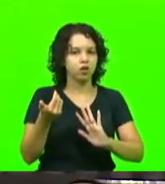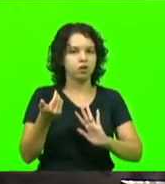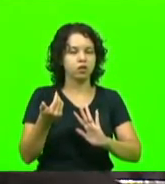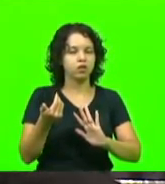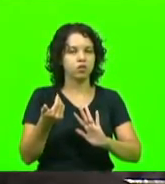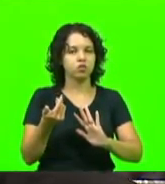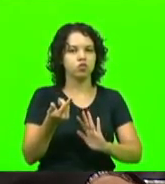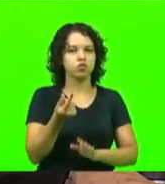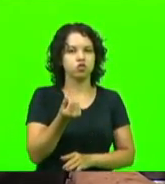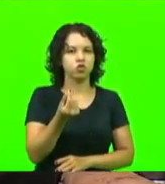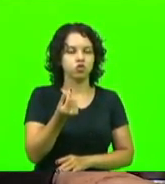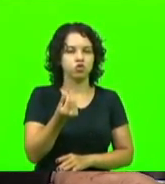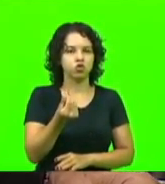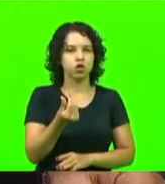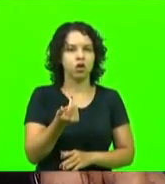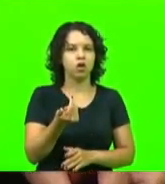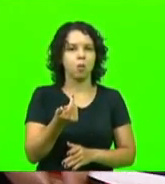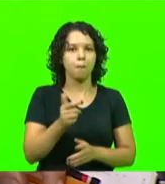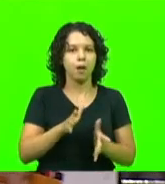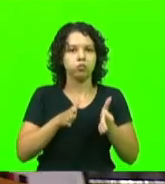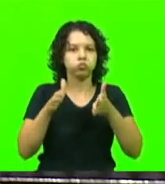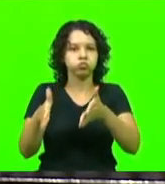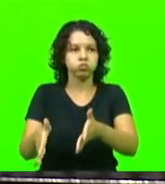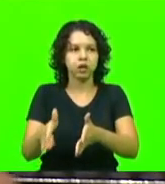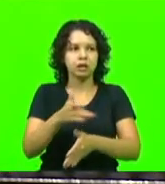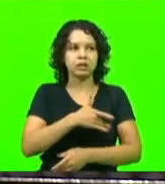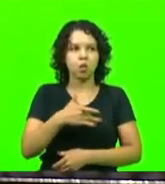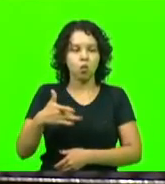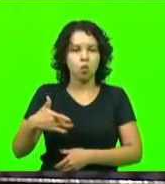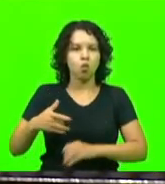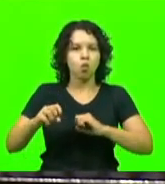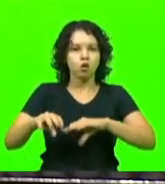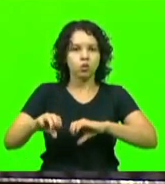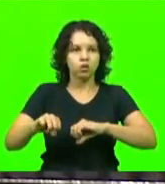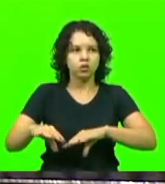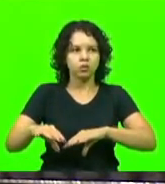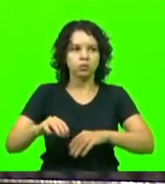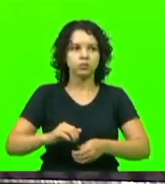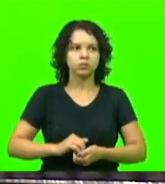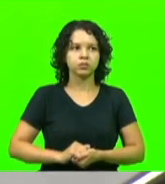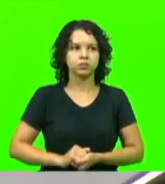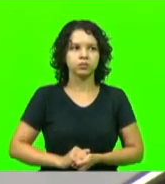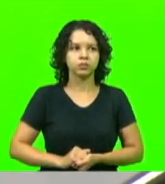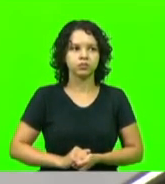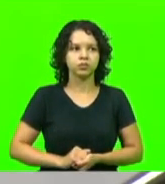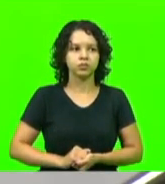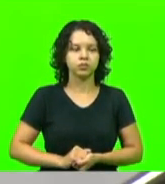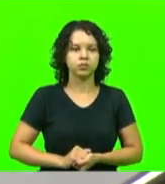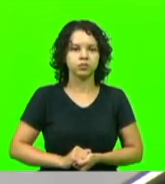o royalty para a saúde e para a educação. Era isso. Obrigado, presidente.